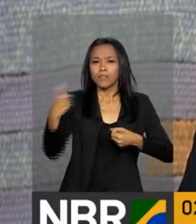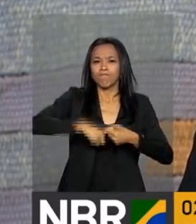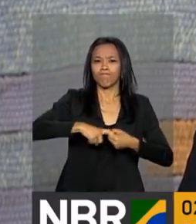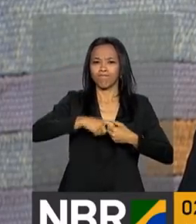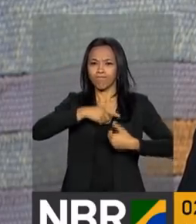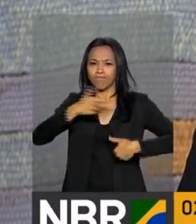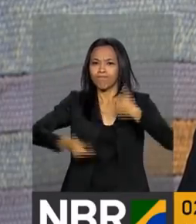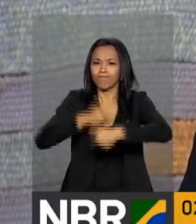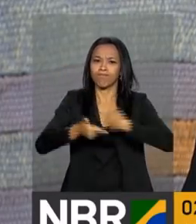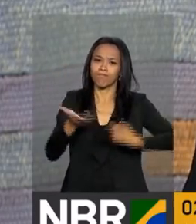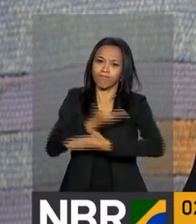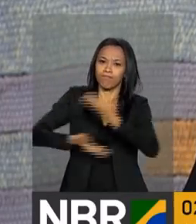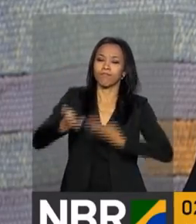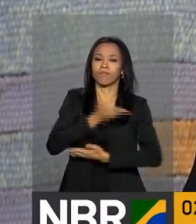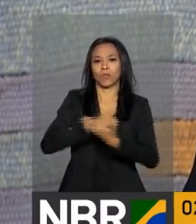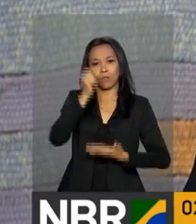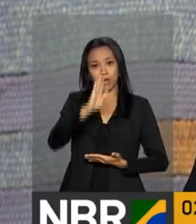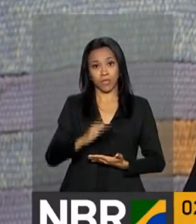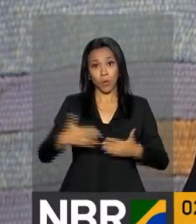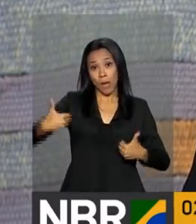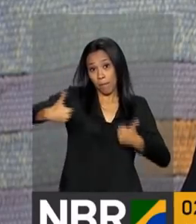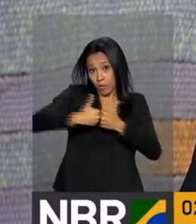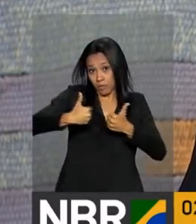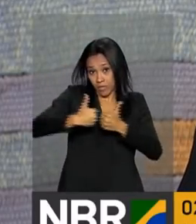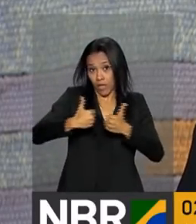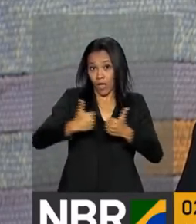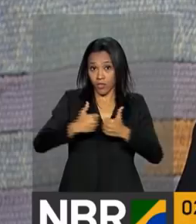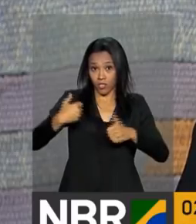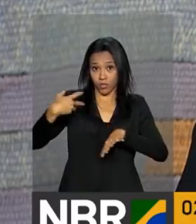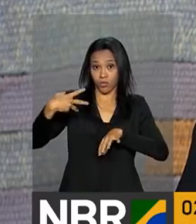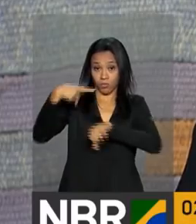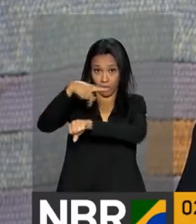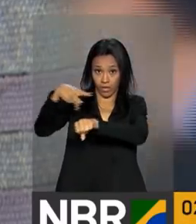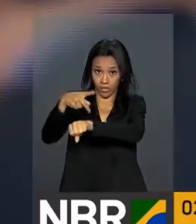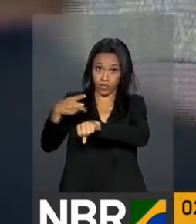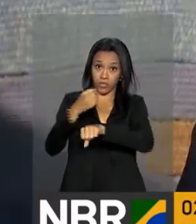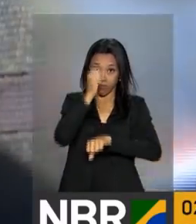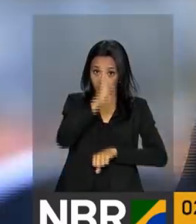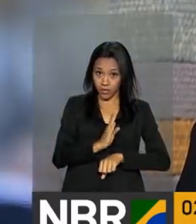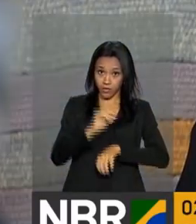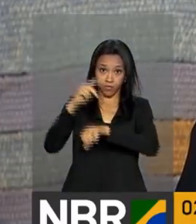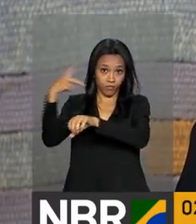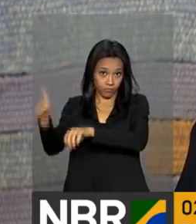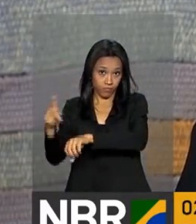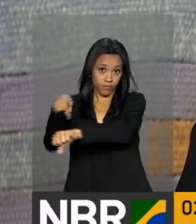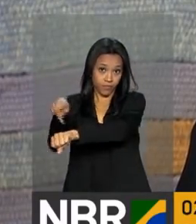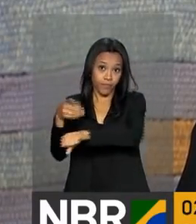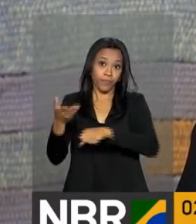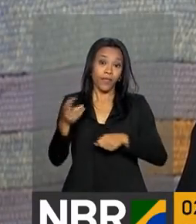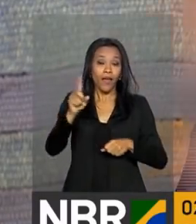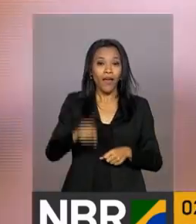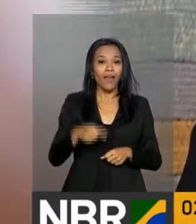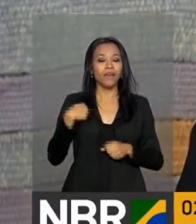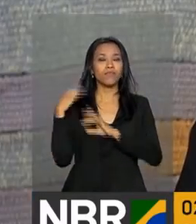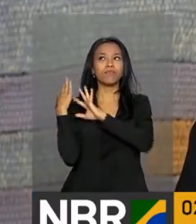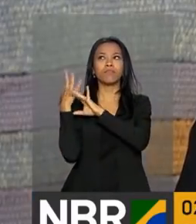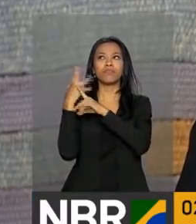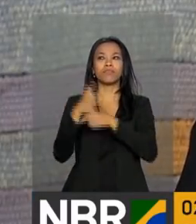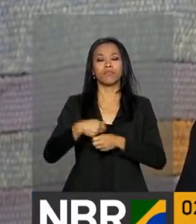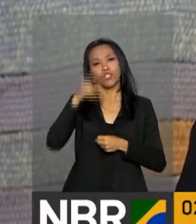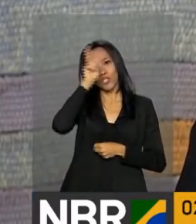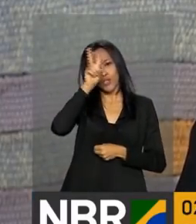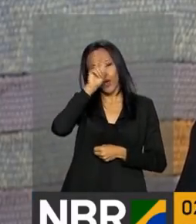proximidade geográfica entre nossos países é acompanhada por laços históricos